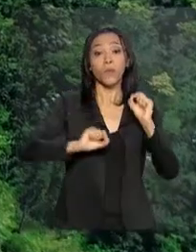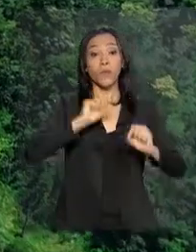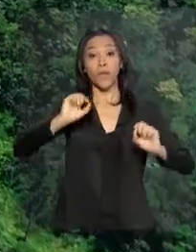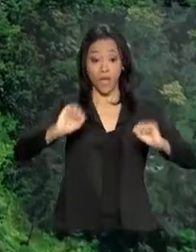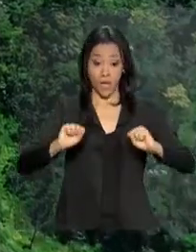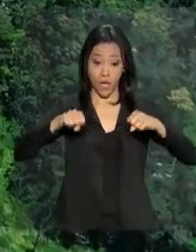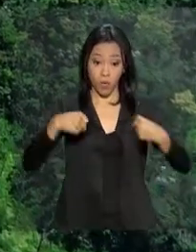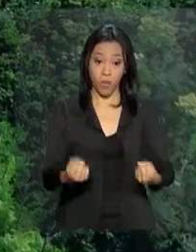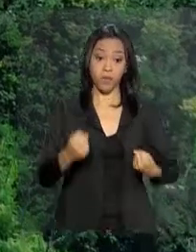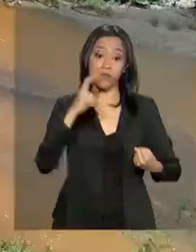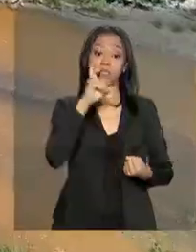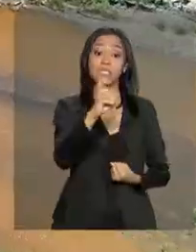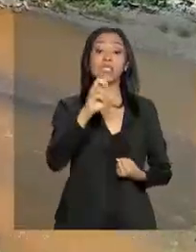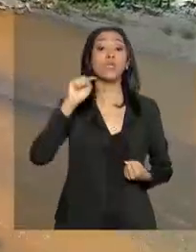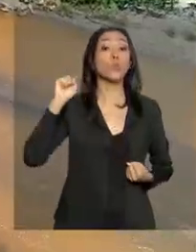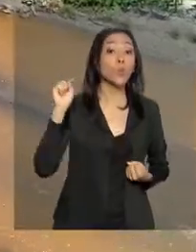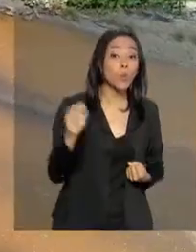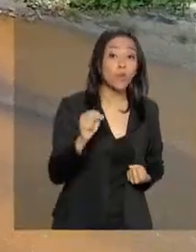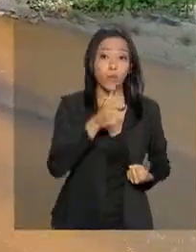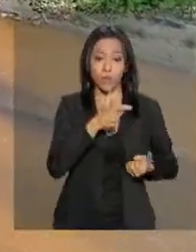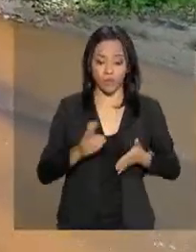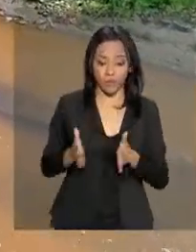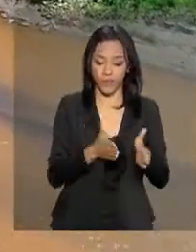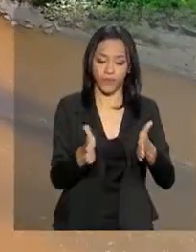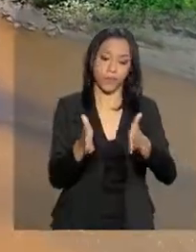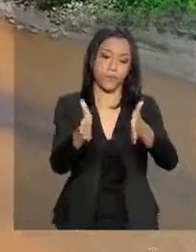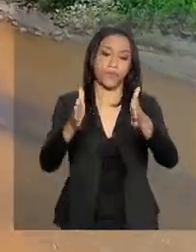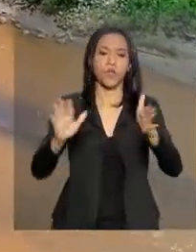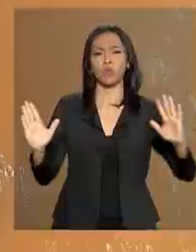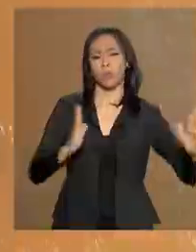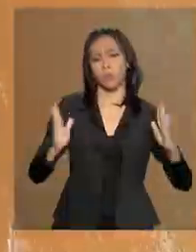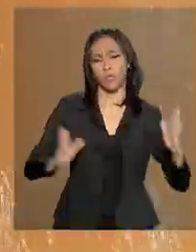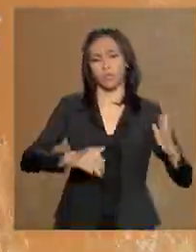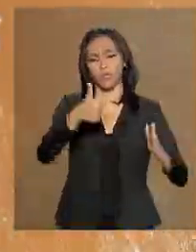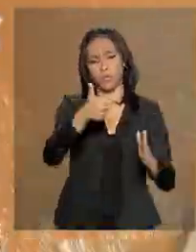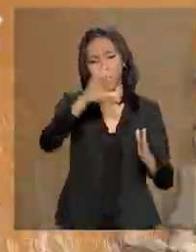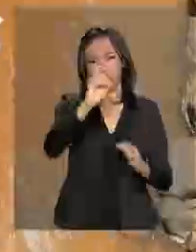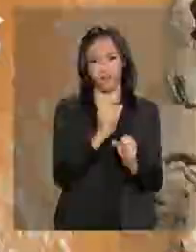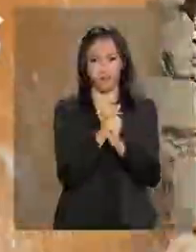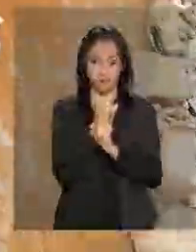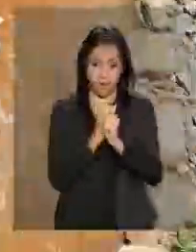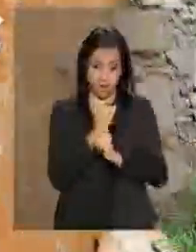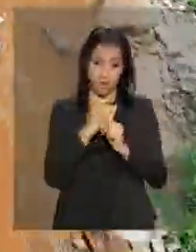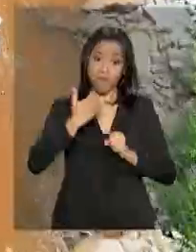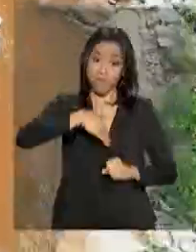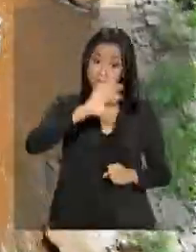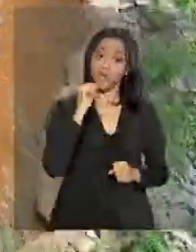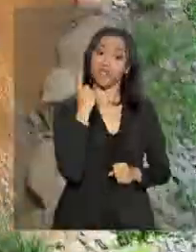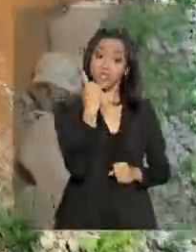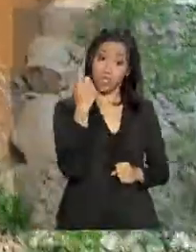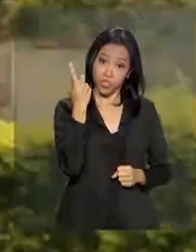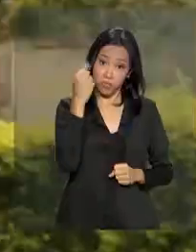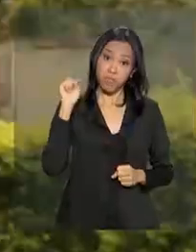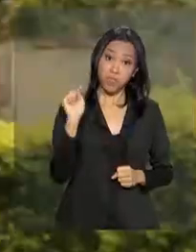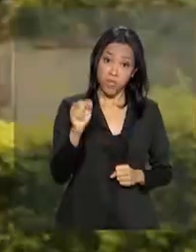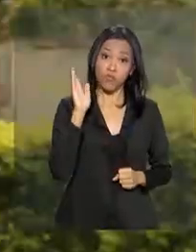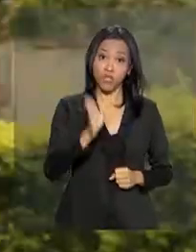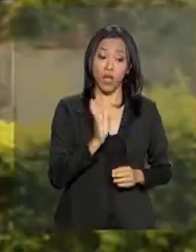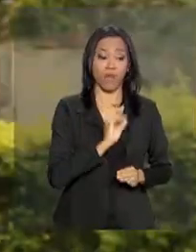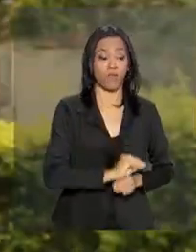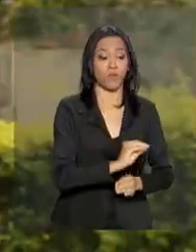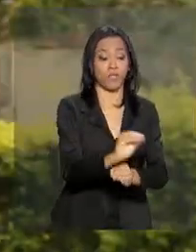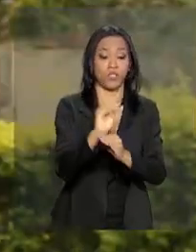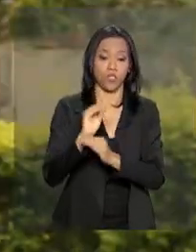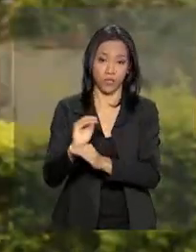de 5 mil nascentes na bacia do Rio Doce em 10 anos. Mais de 1.000 já foram protegidas. O